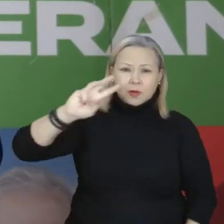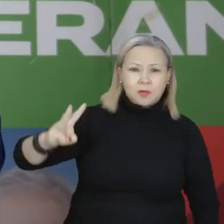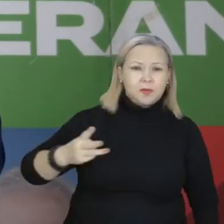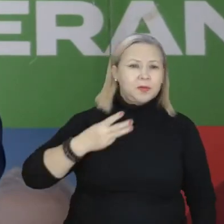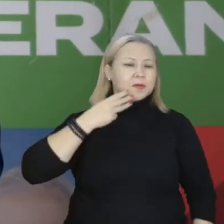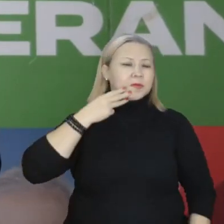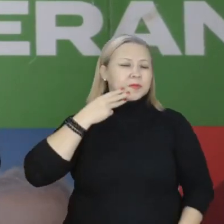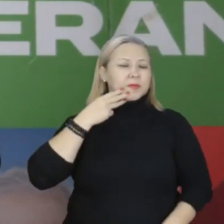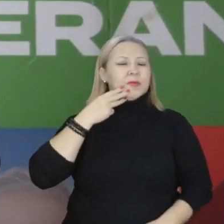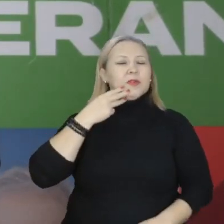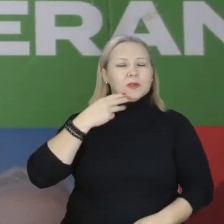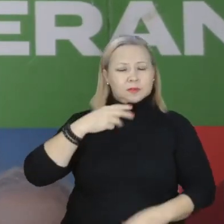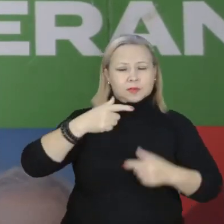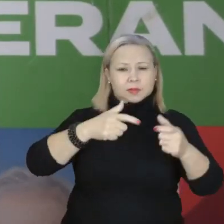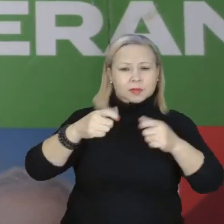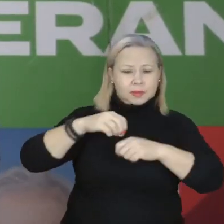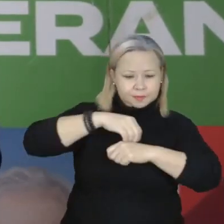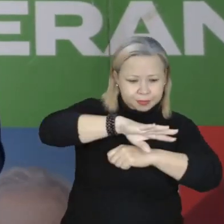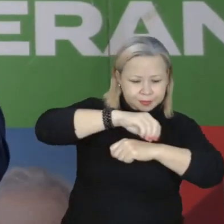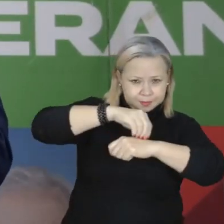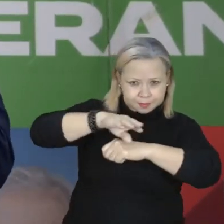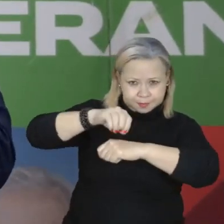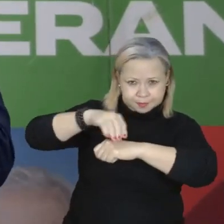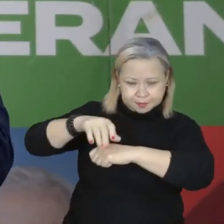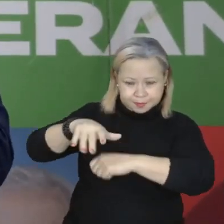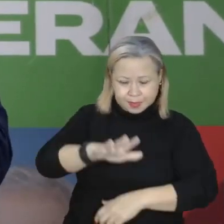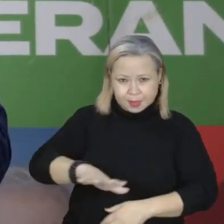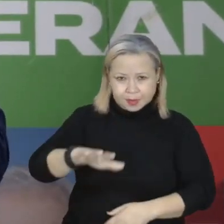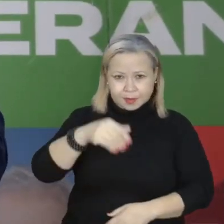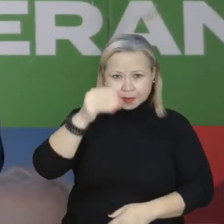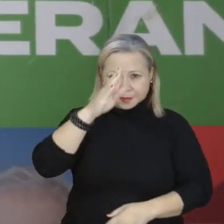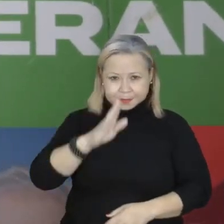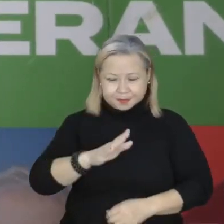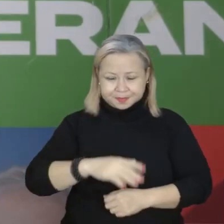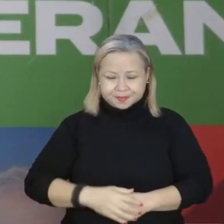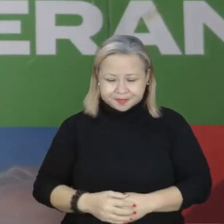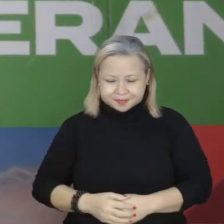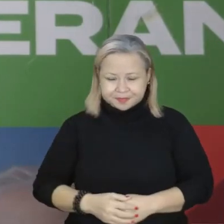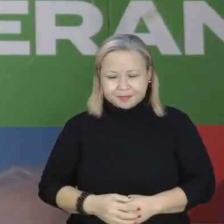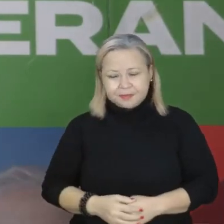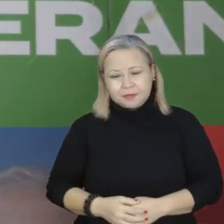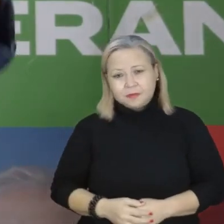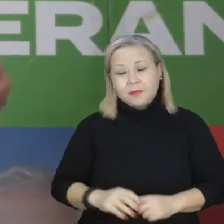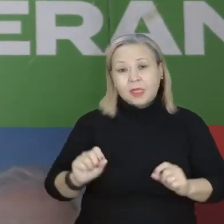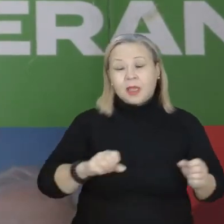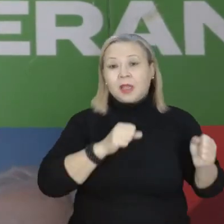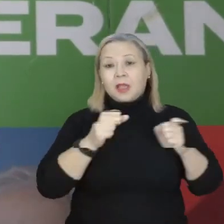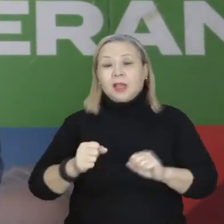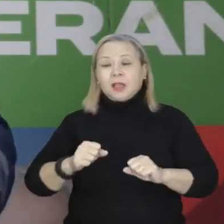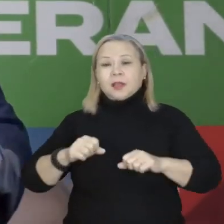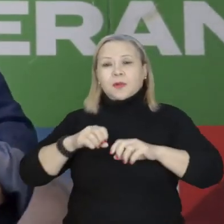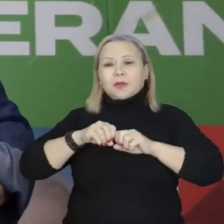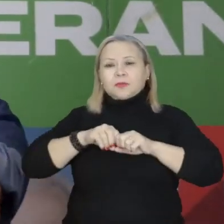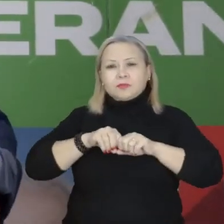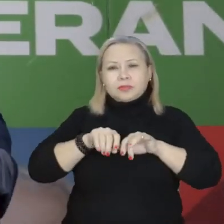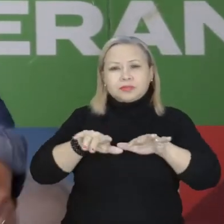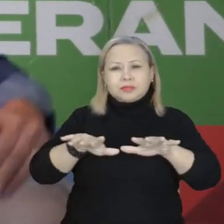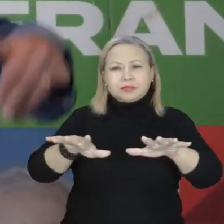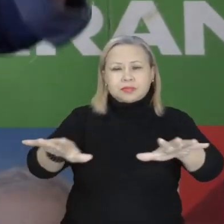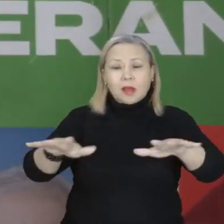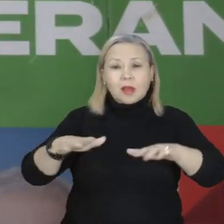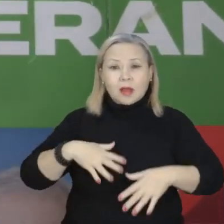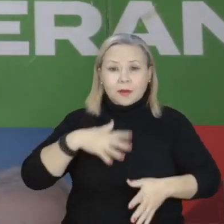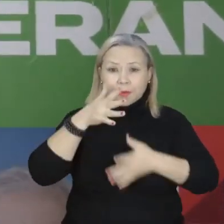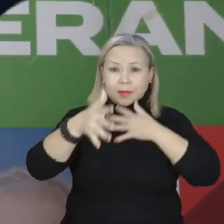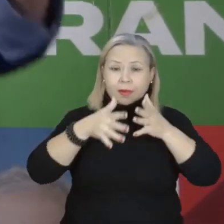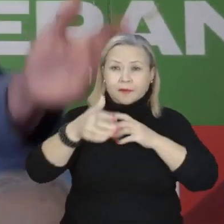quadrados, que é o território nacional, e que possa reverberar essa minha fala em